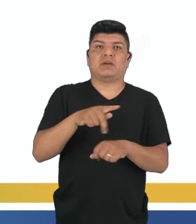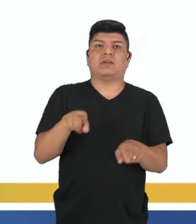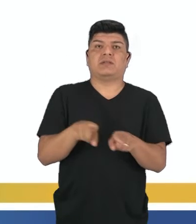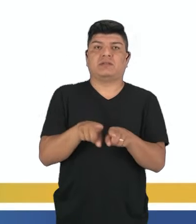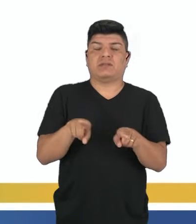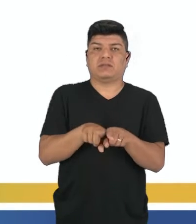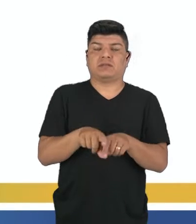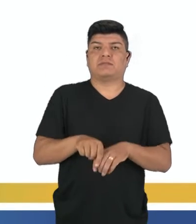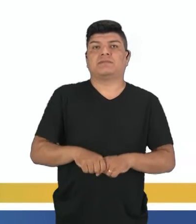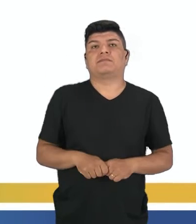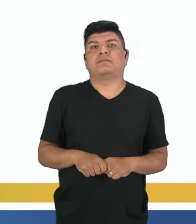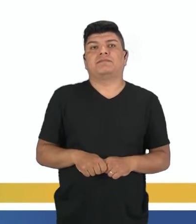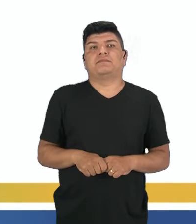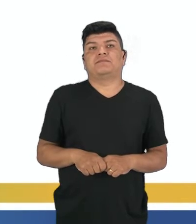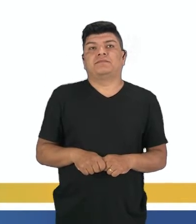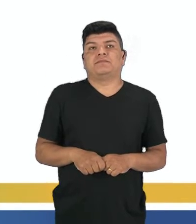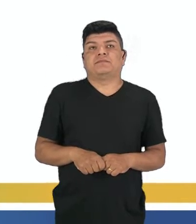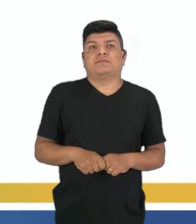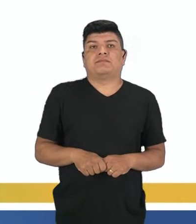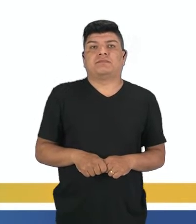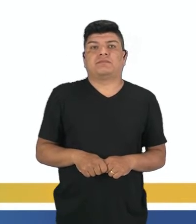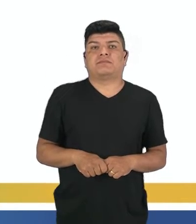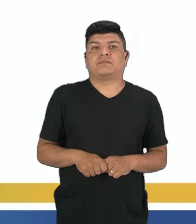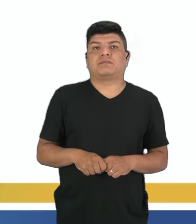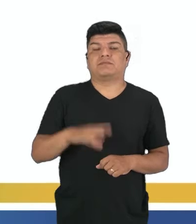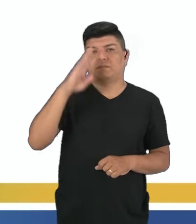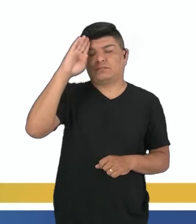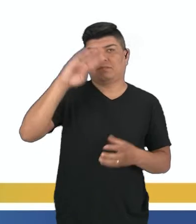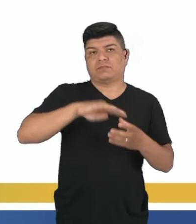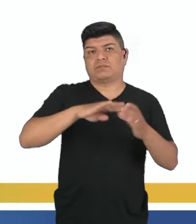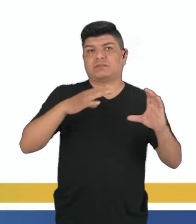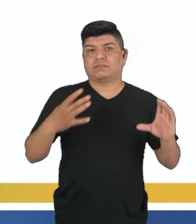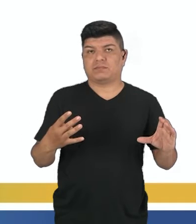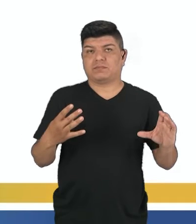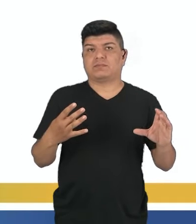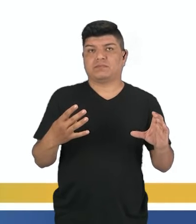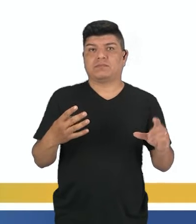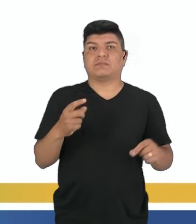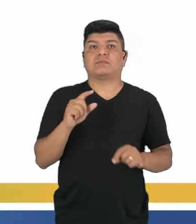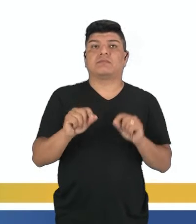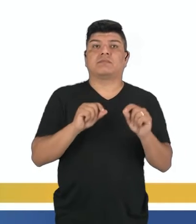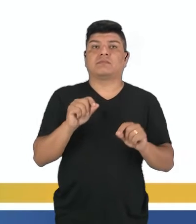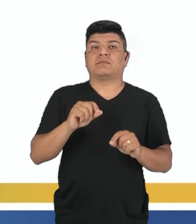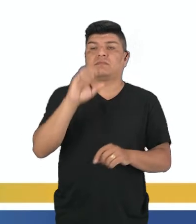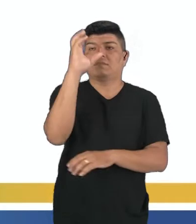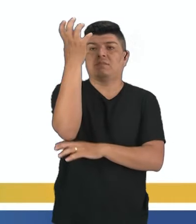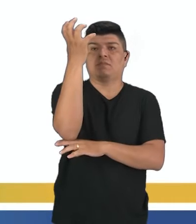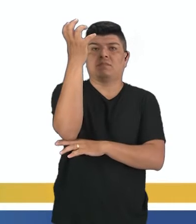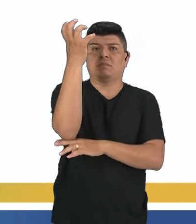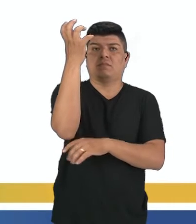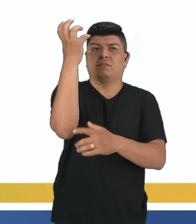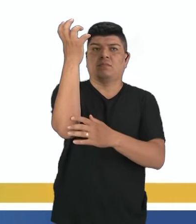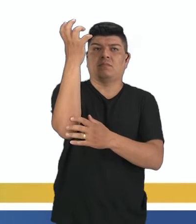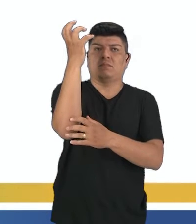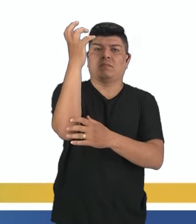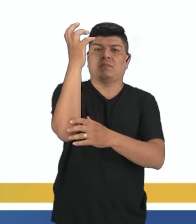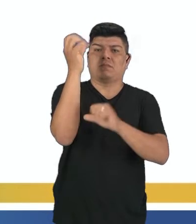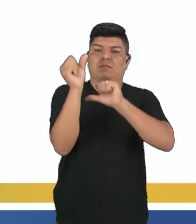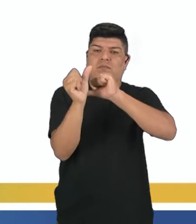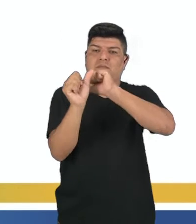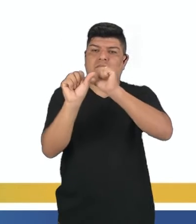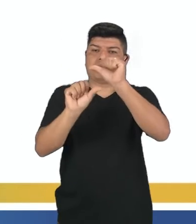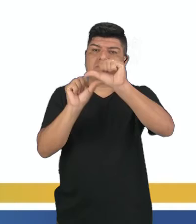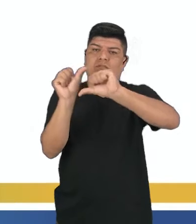similar às savanas. A principal característica da vegetação dessa região são as árvores com troncos retorcidos